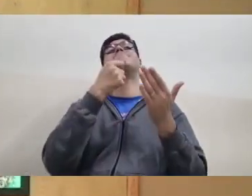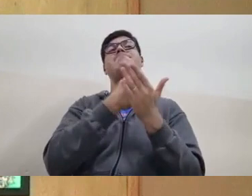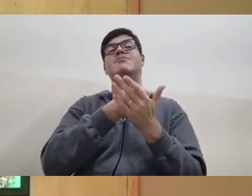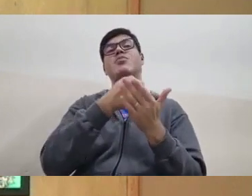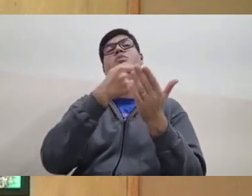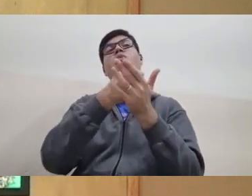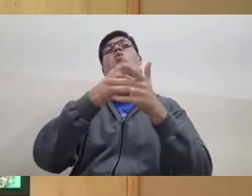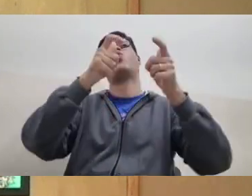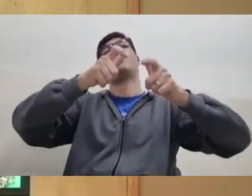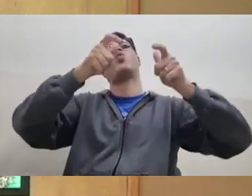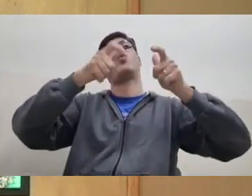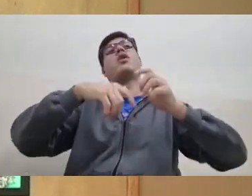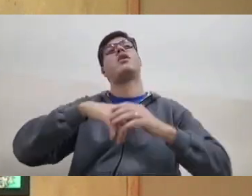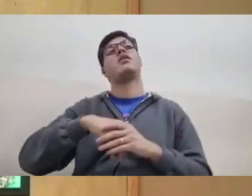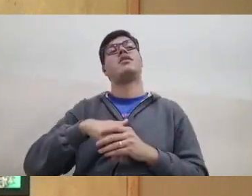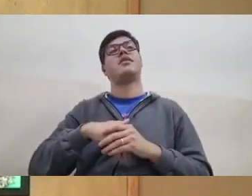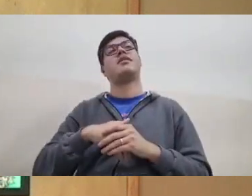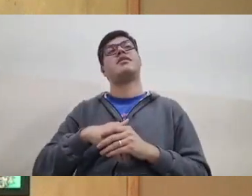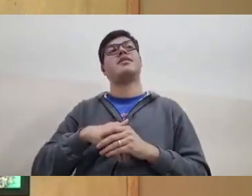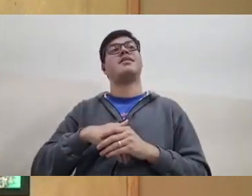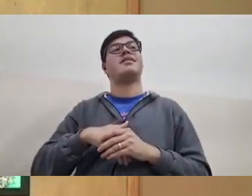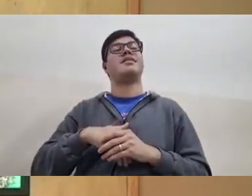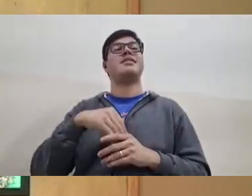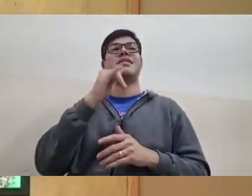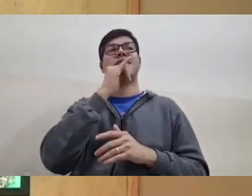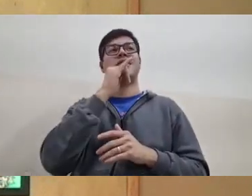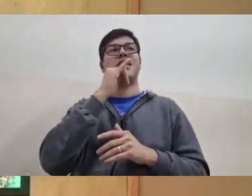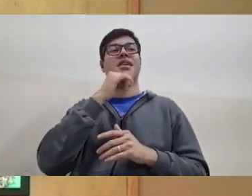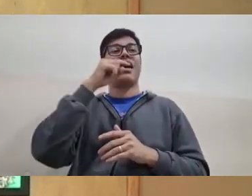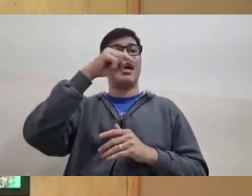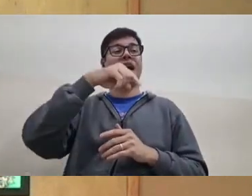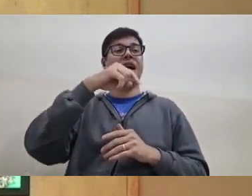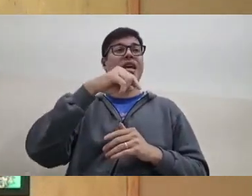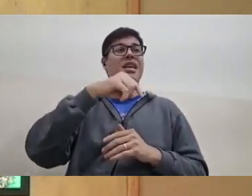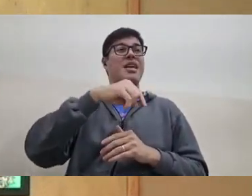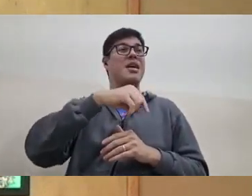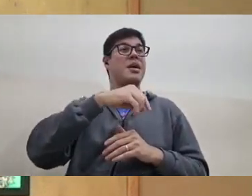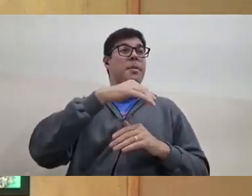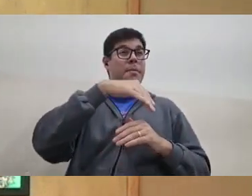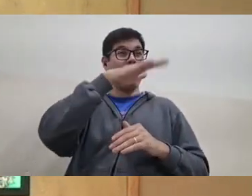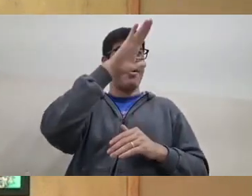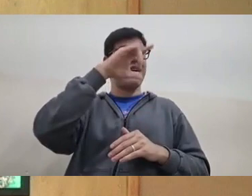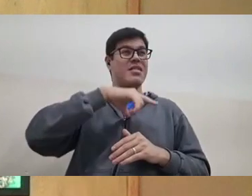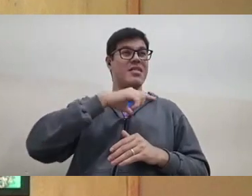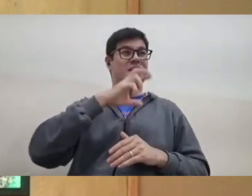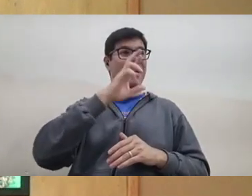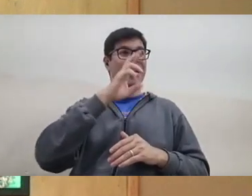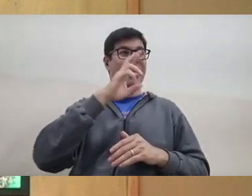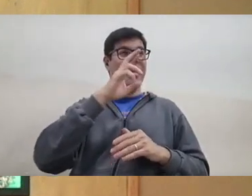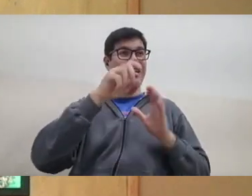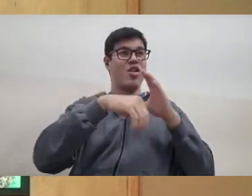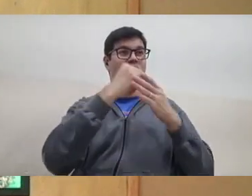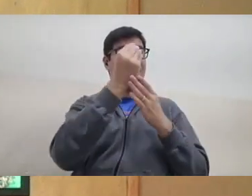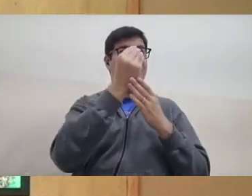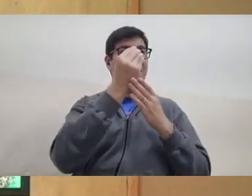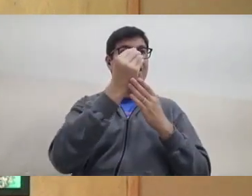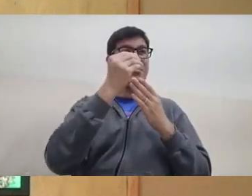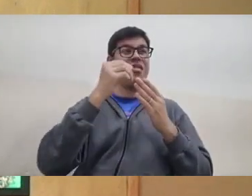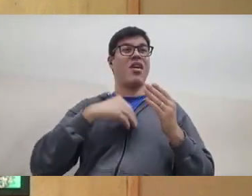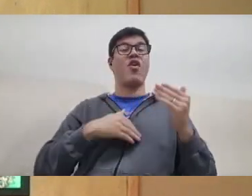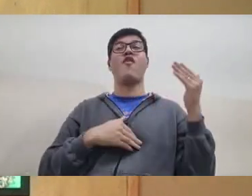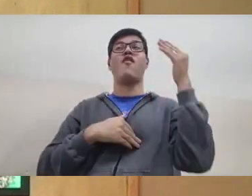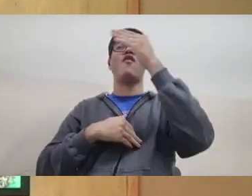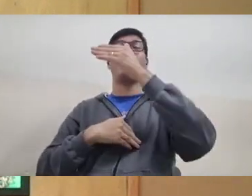eu tô concorrendo a 250 vou sair de Araras para ir Leme Não tem lógica em meu mas lógico que não entra